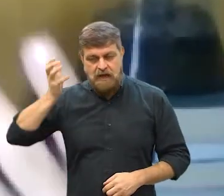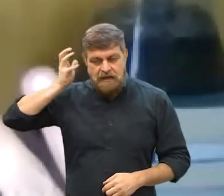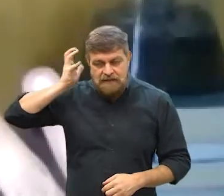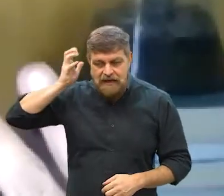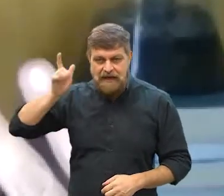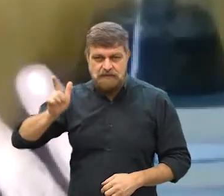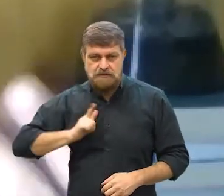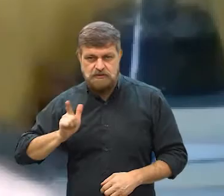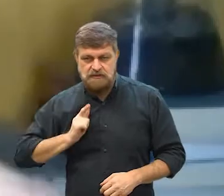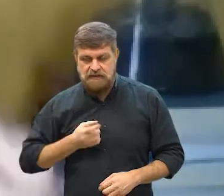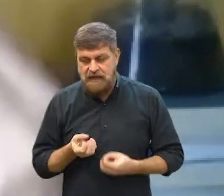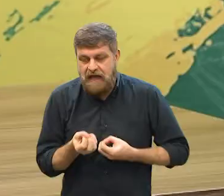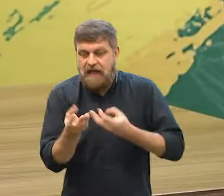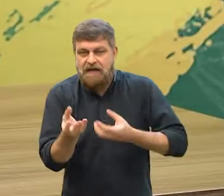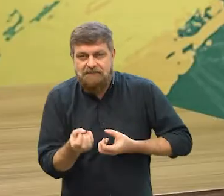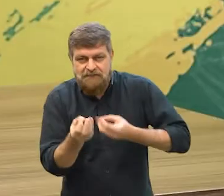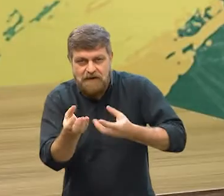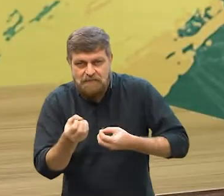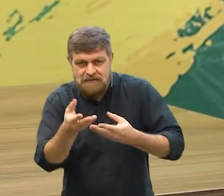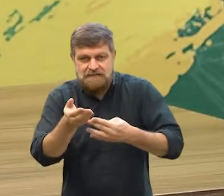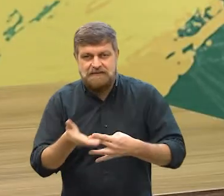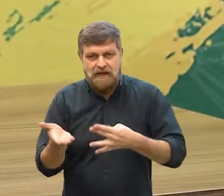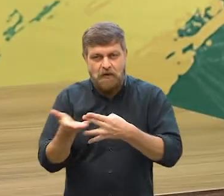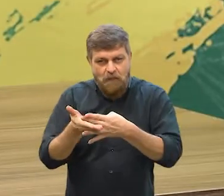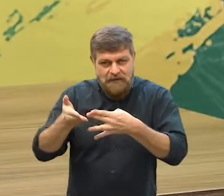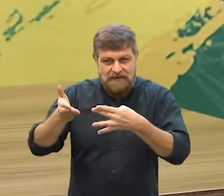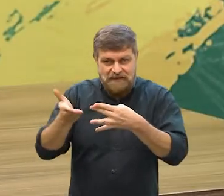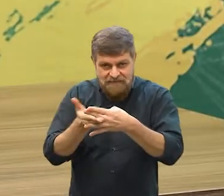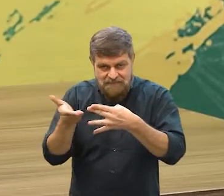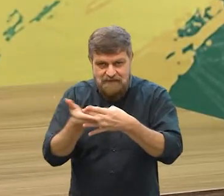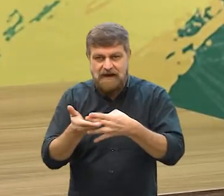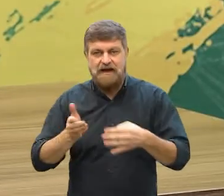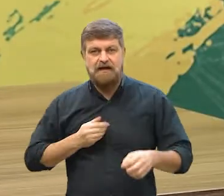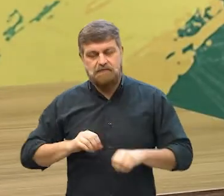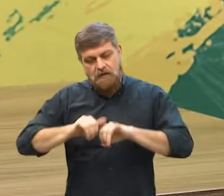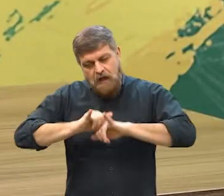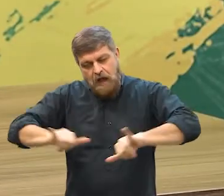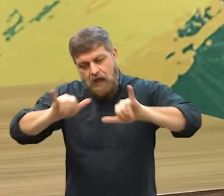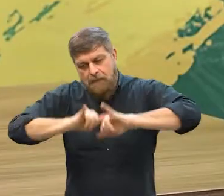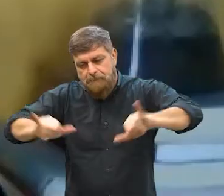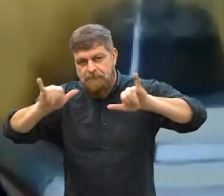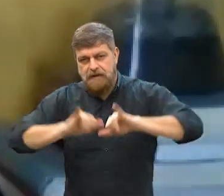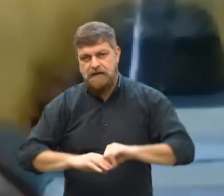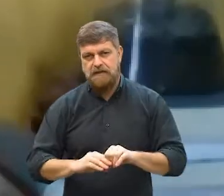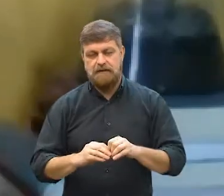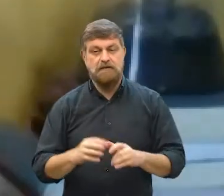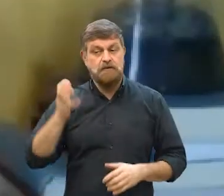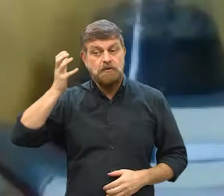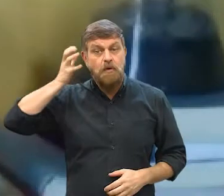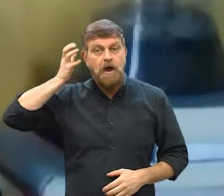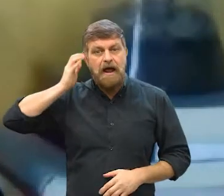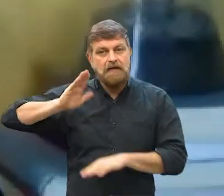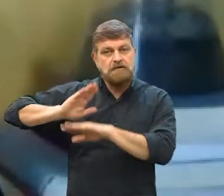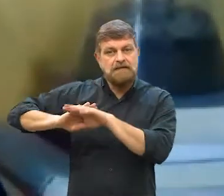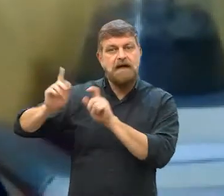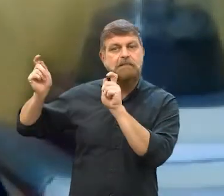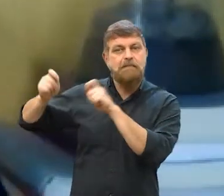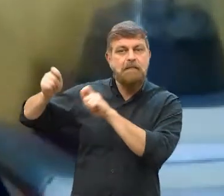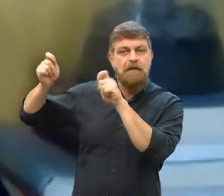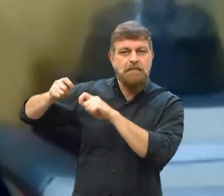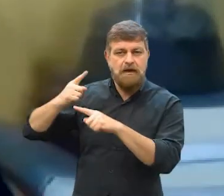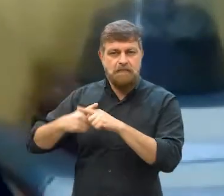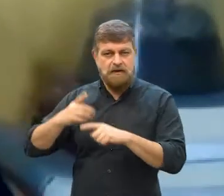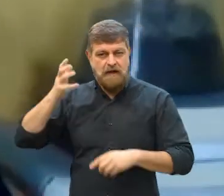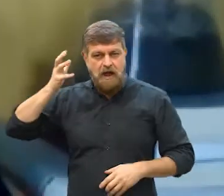educativos pílulas informativas comerciais campanhas tudo isso eu posso fazer através do rádio porque